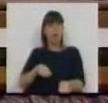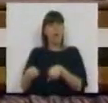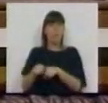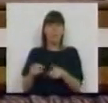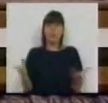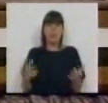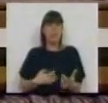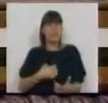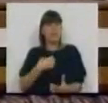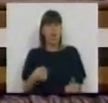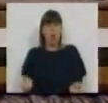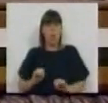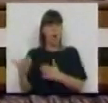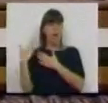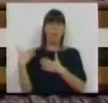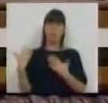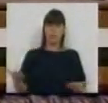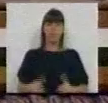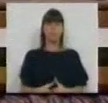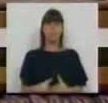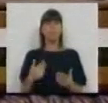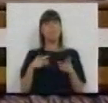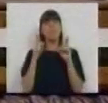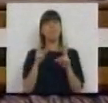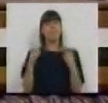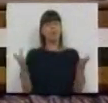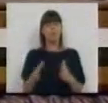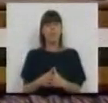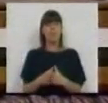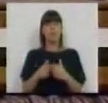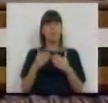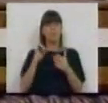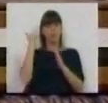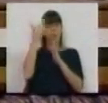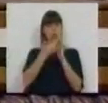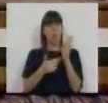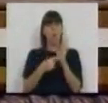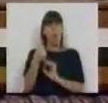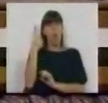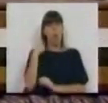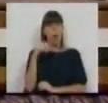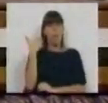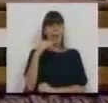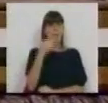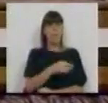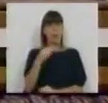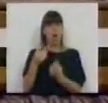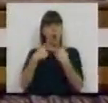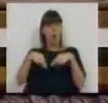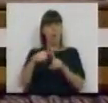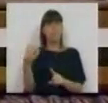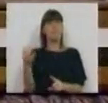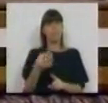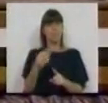sem nenhum sentido de responsabilidade. Espera-se, por isso, que os constitucionalistas que ontem Passos Coelho e Paulo Portas